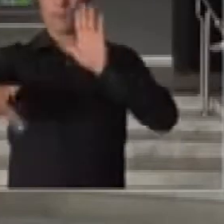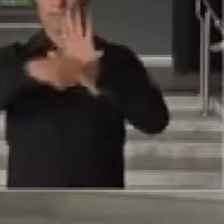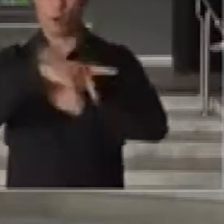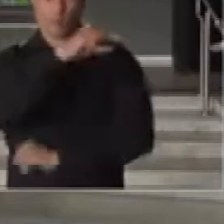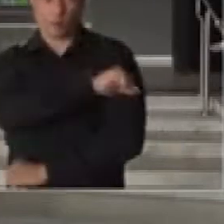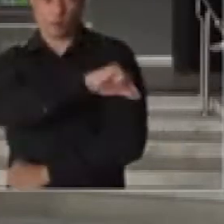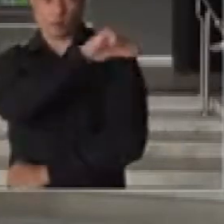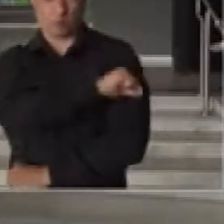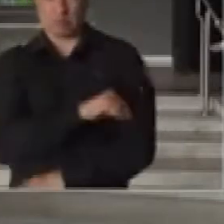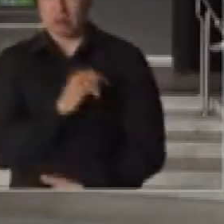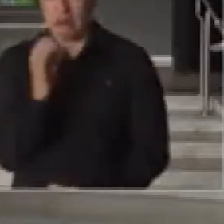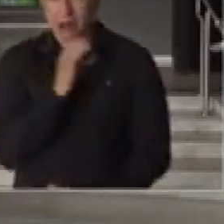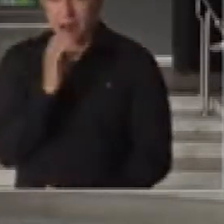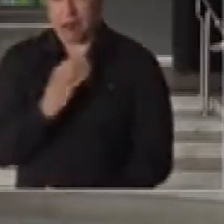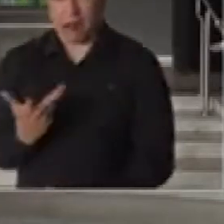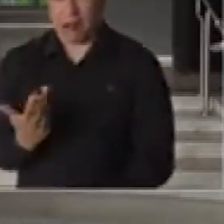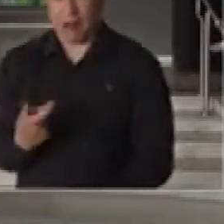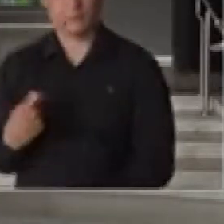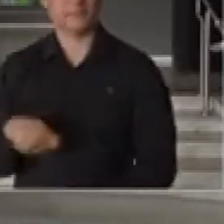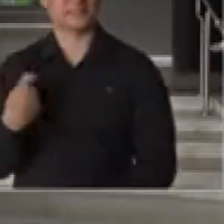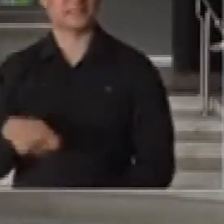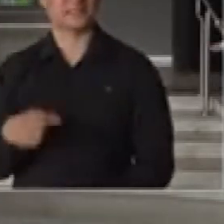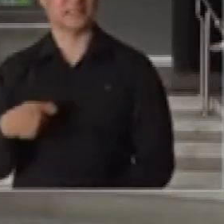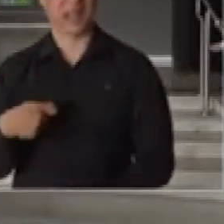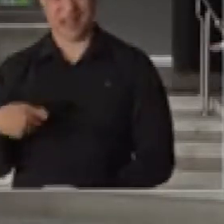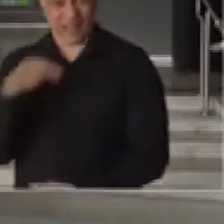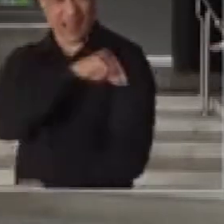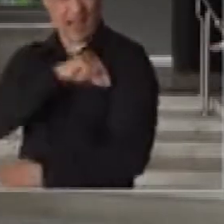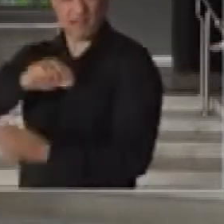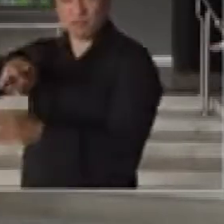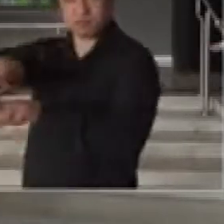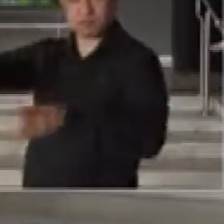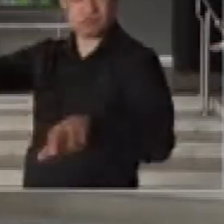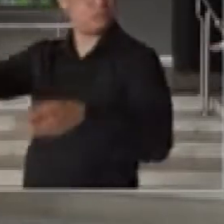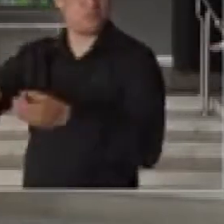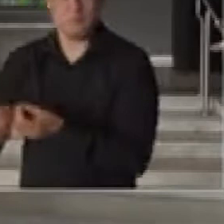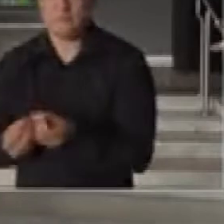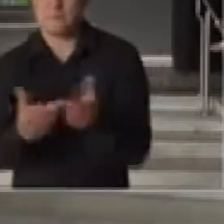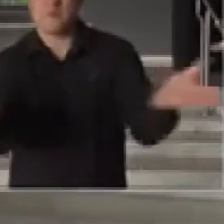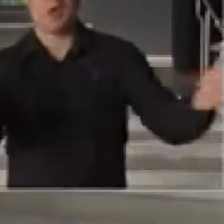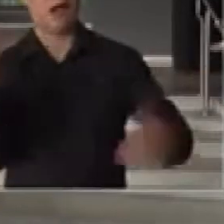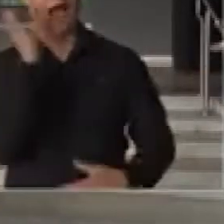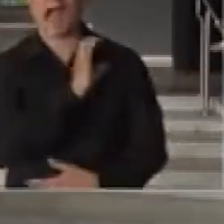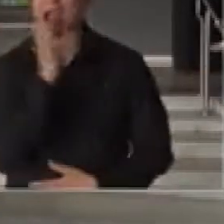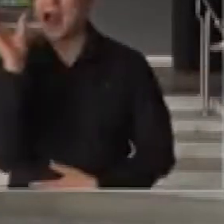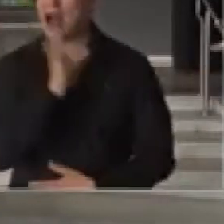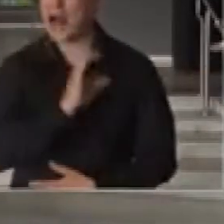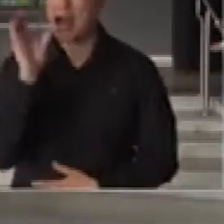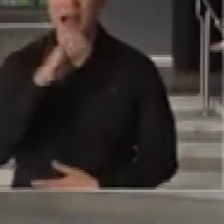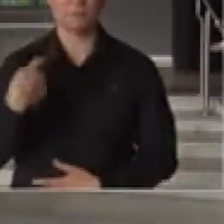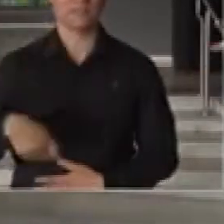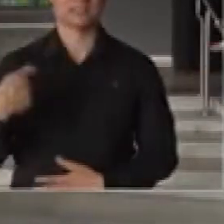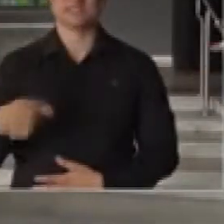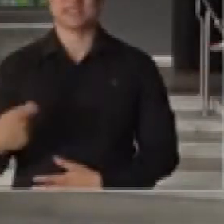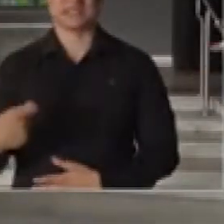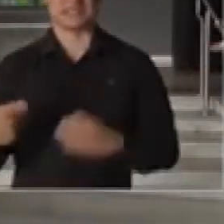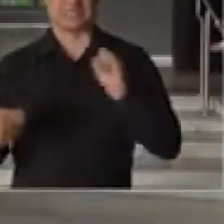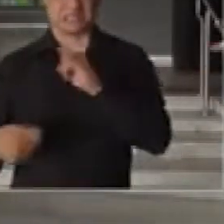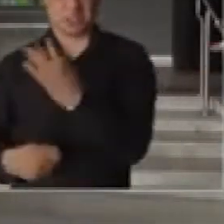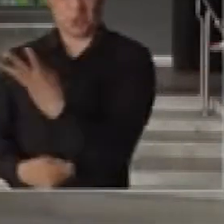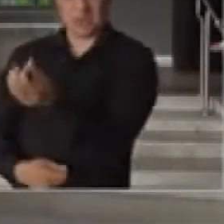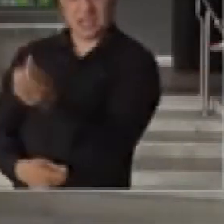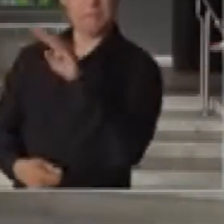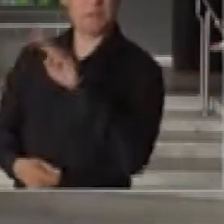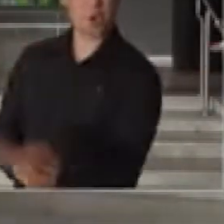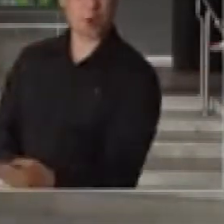ágil, que disponibilize essas vacinas muito rapidamente. Sejam elas 46 milhões,